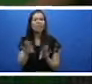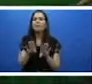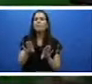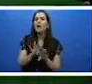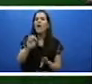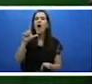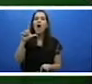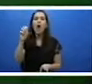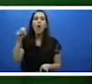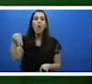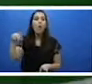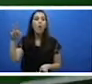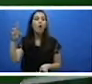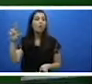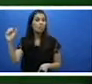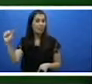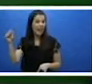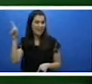de marrom.